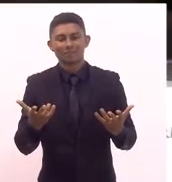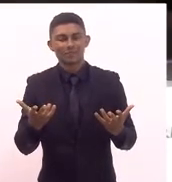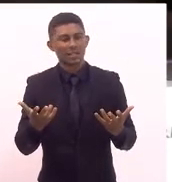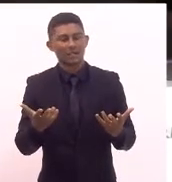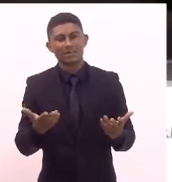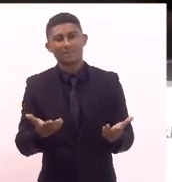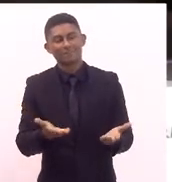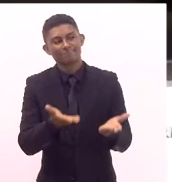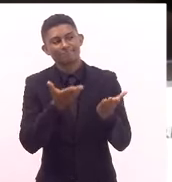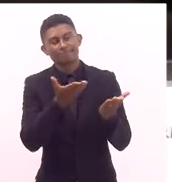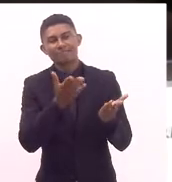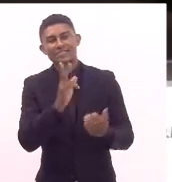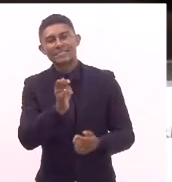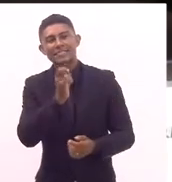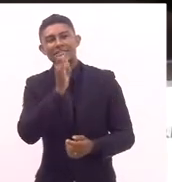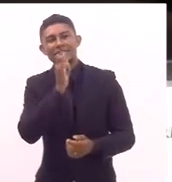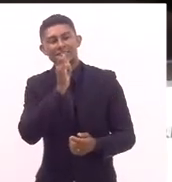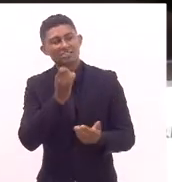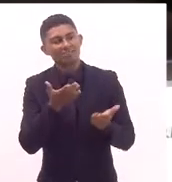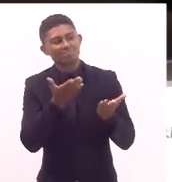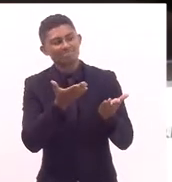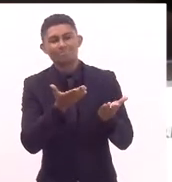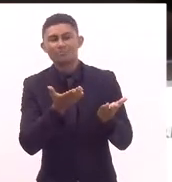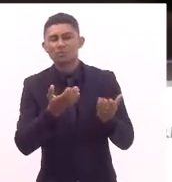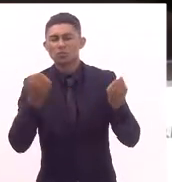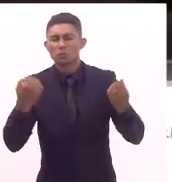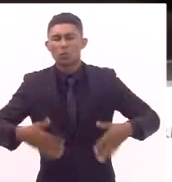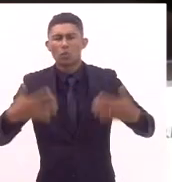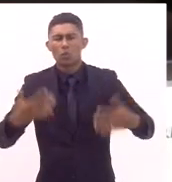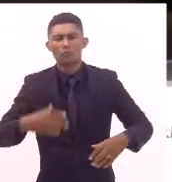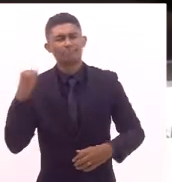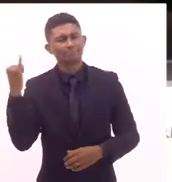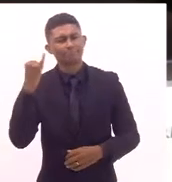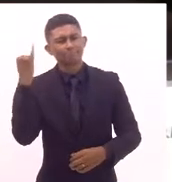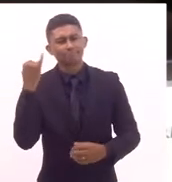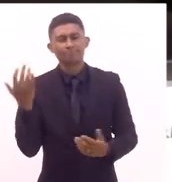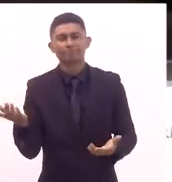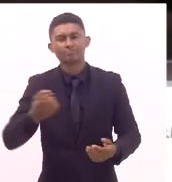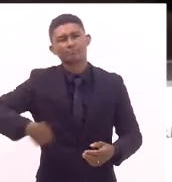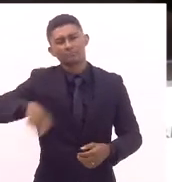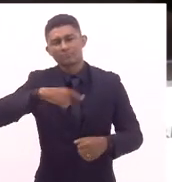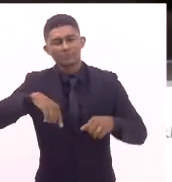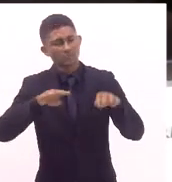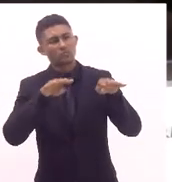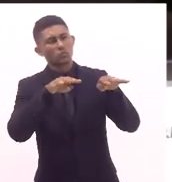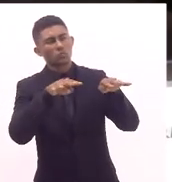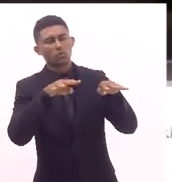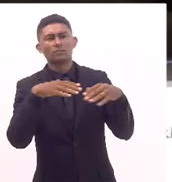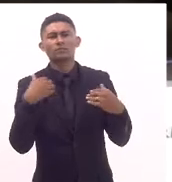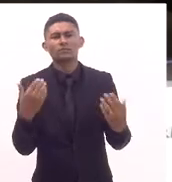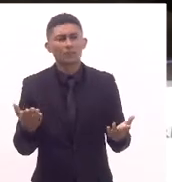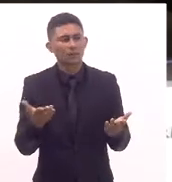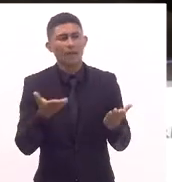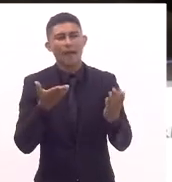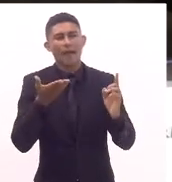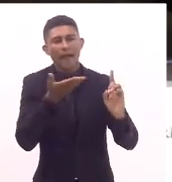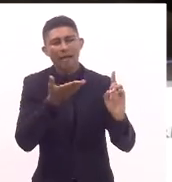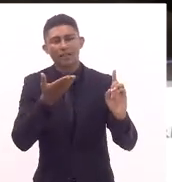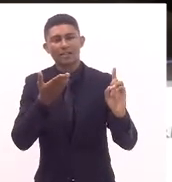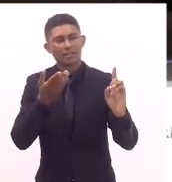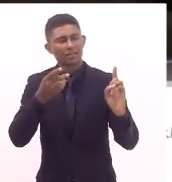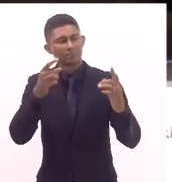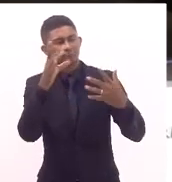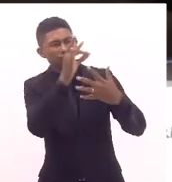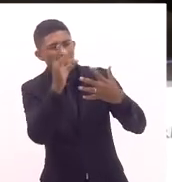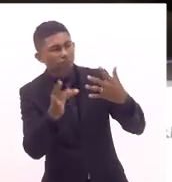exemplo de extremamente palpáveis para todos nós então não é difícil falar de Benedita da